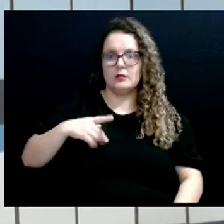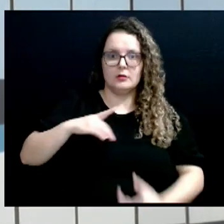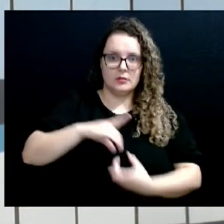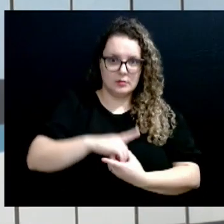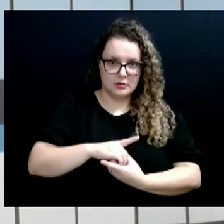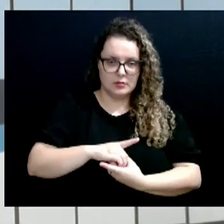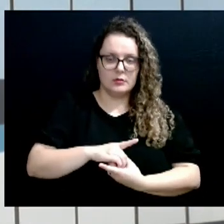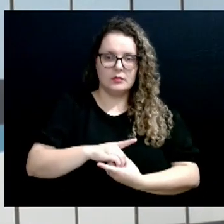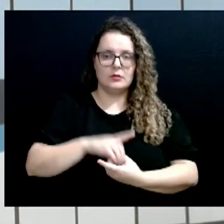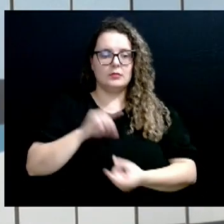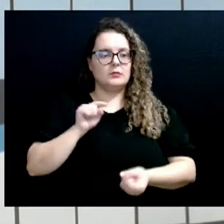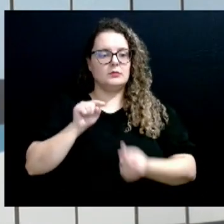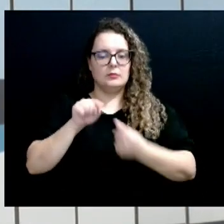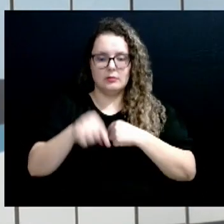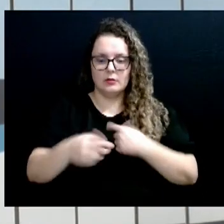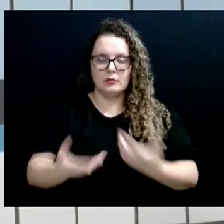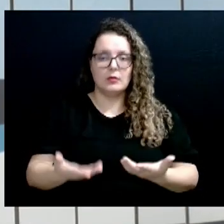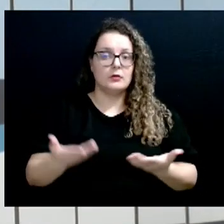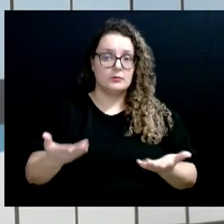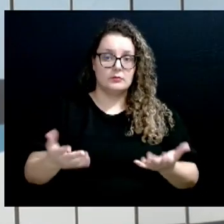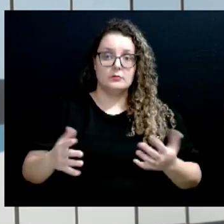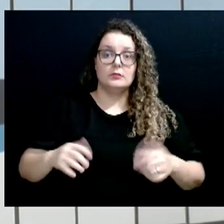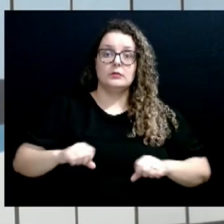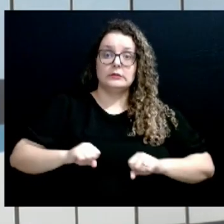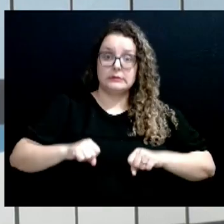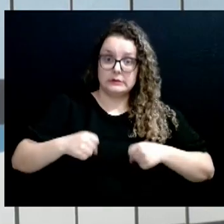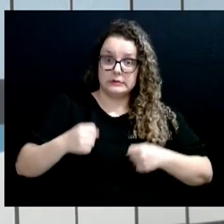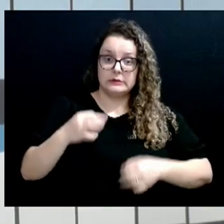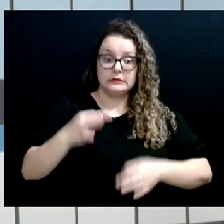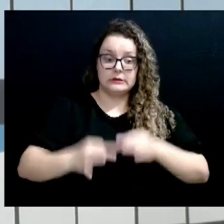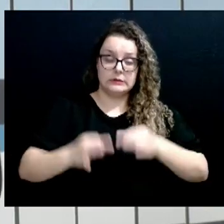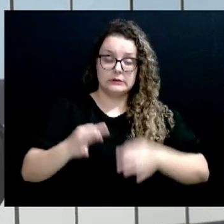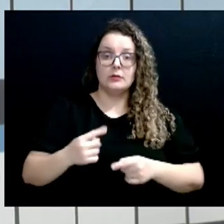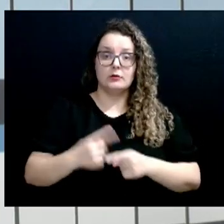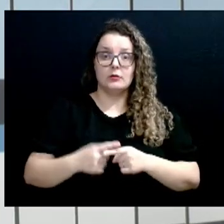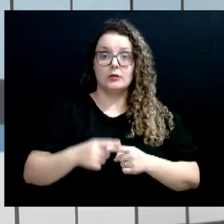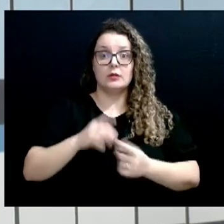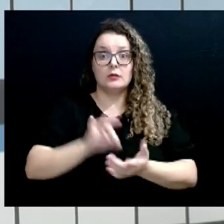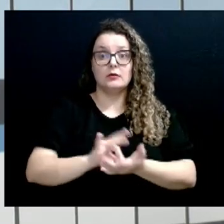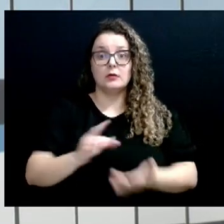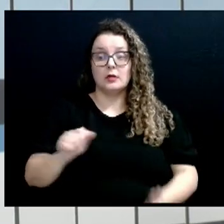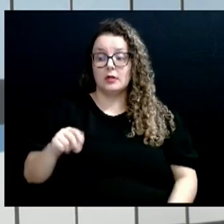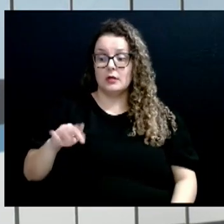contra. Enfim, está uma batalha jurídica lá. Por quê? Na verdade, a autoescola ela não foi